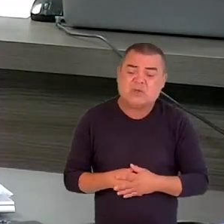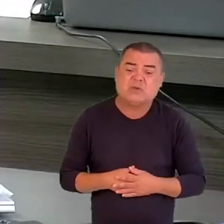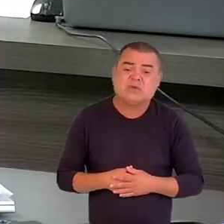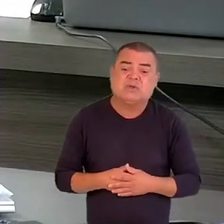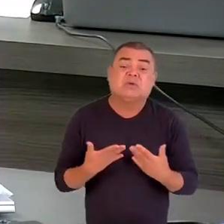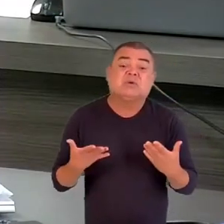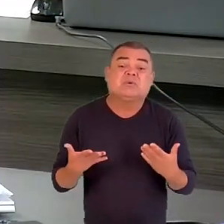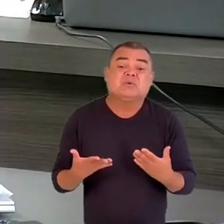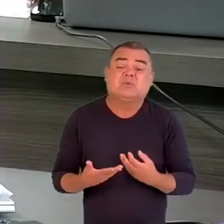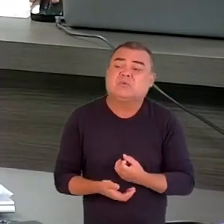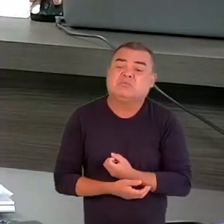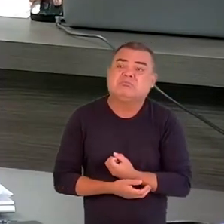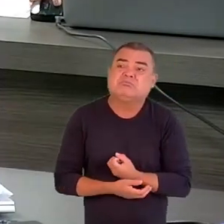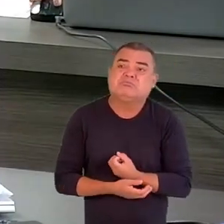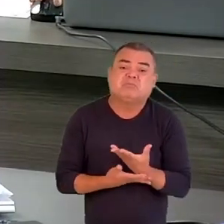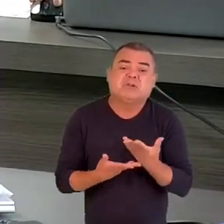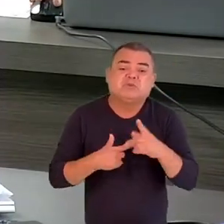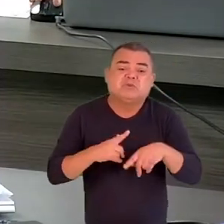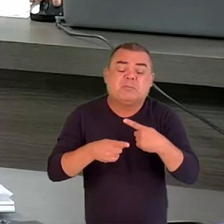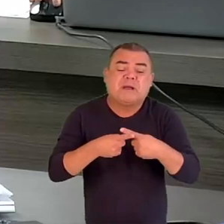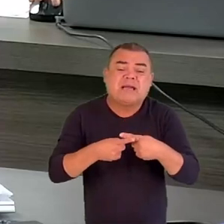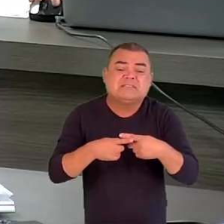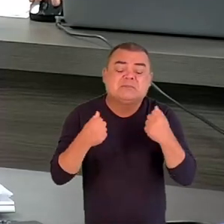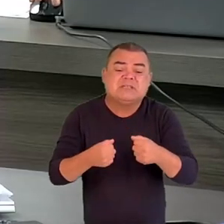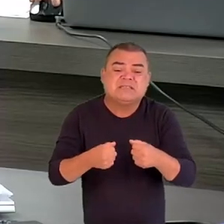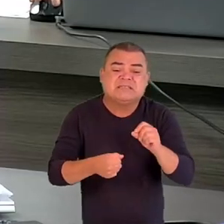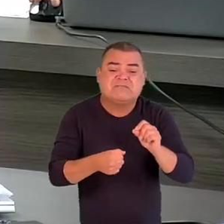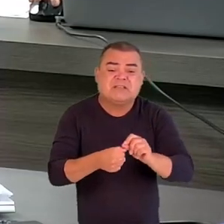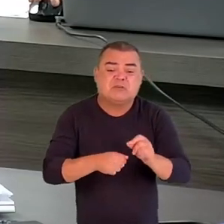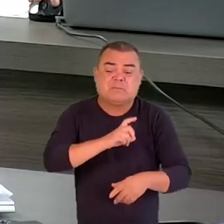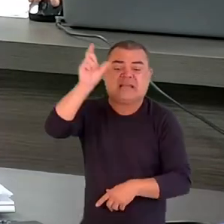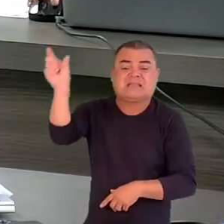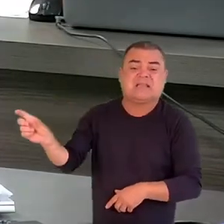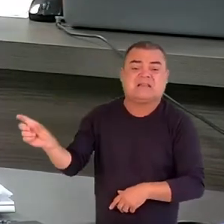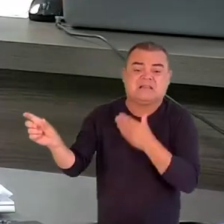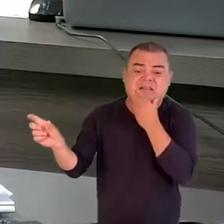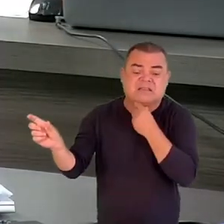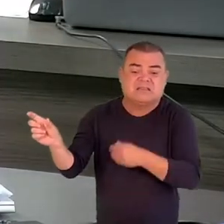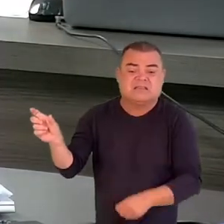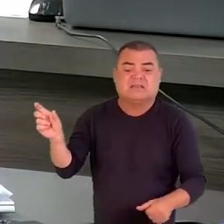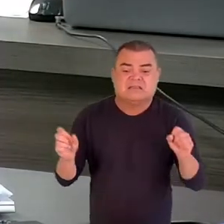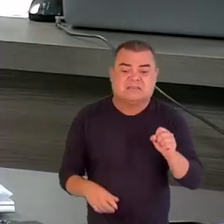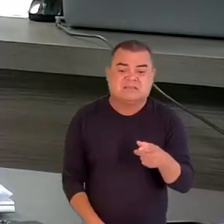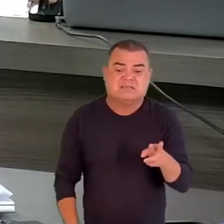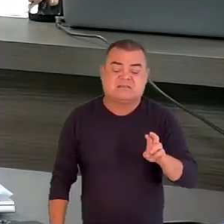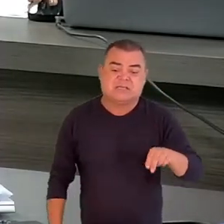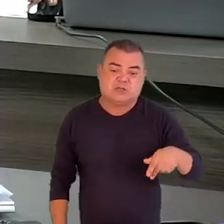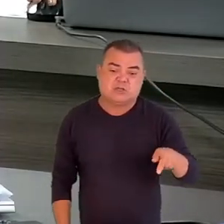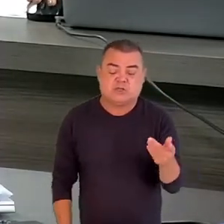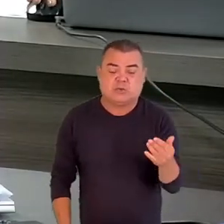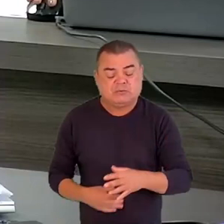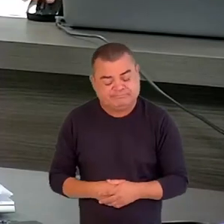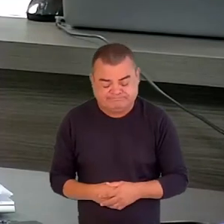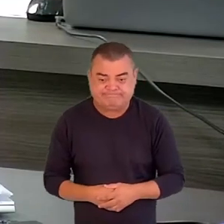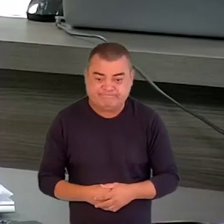senhor. Mas foram atingidas todas as mulheres na sua honra, na sua dignidade,